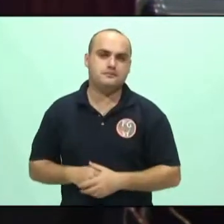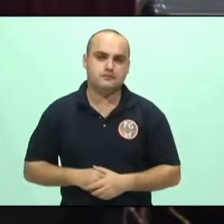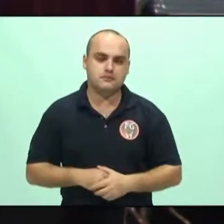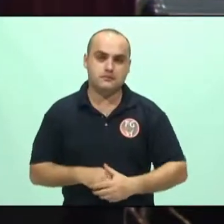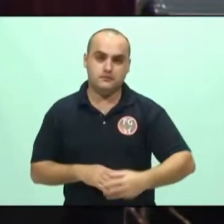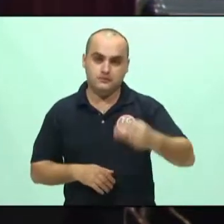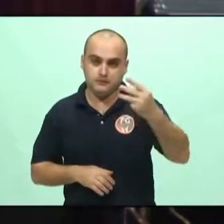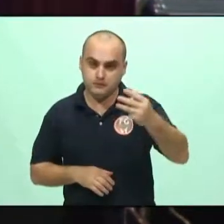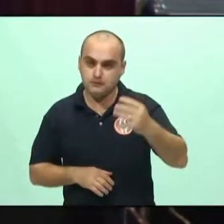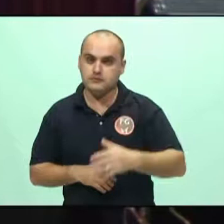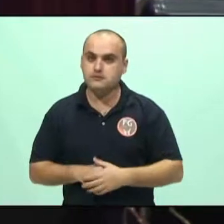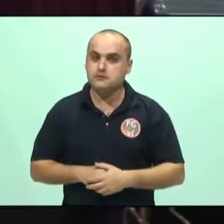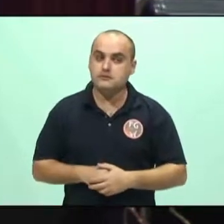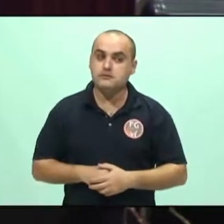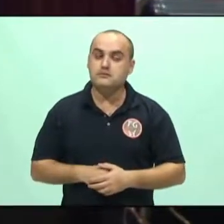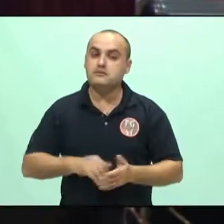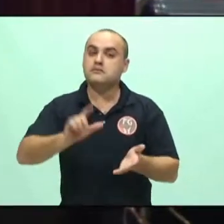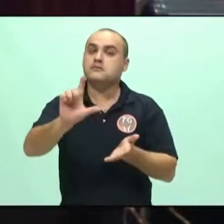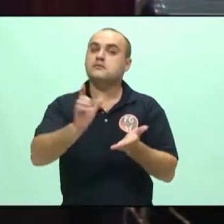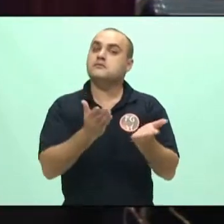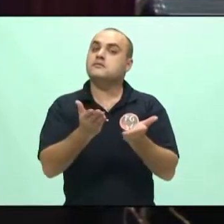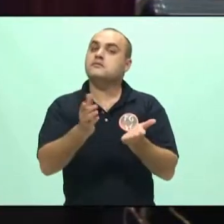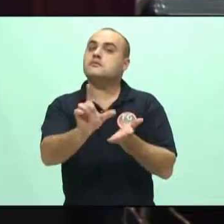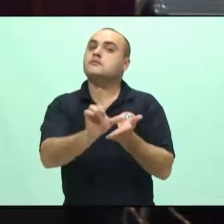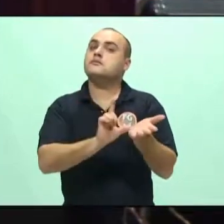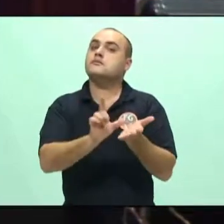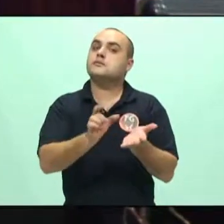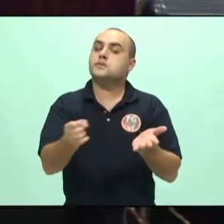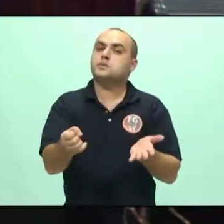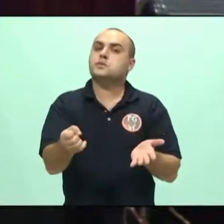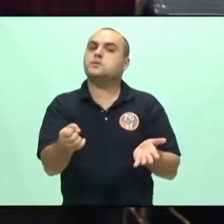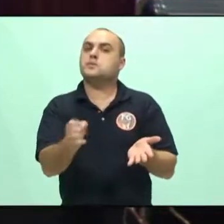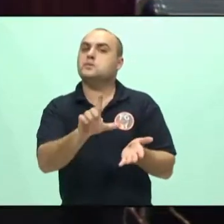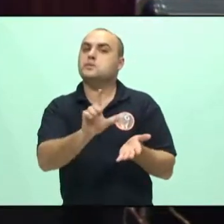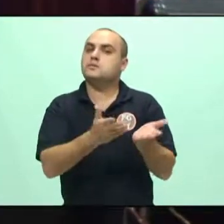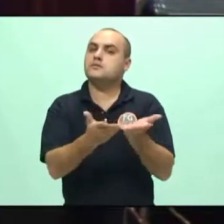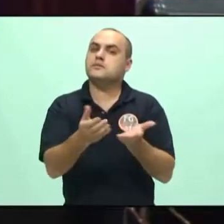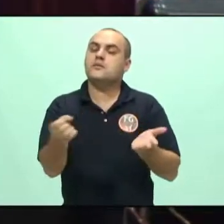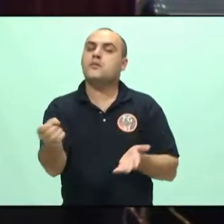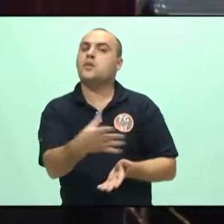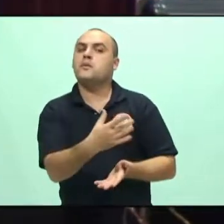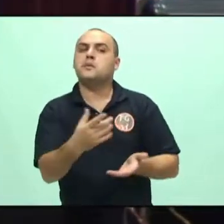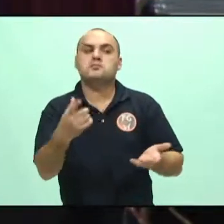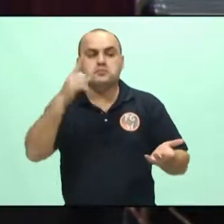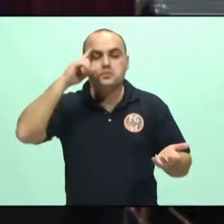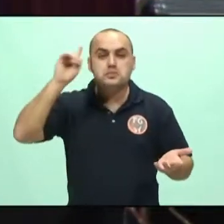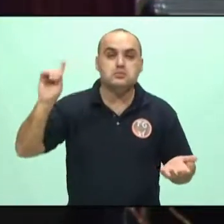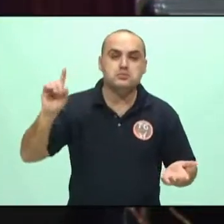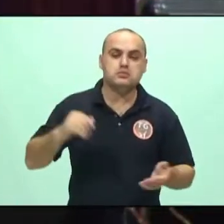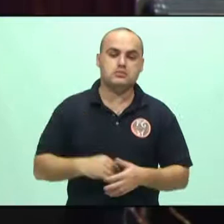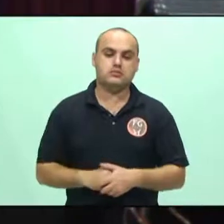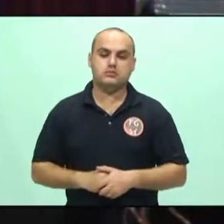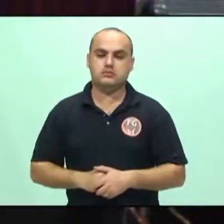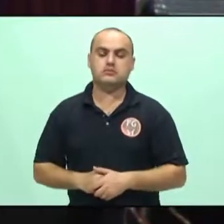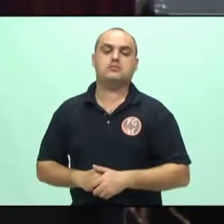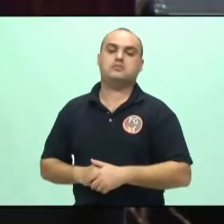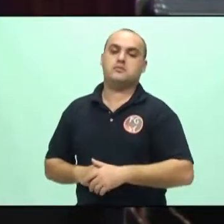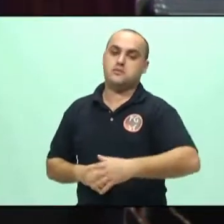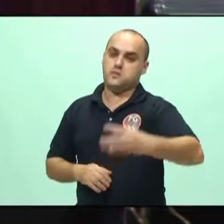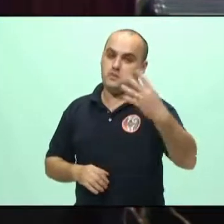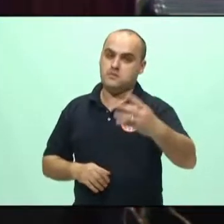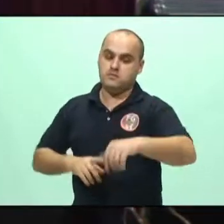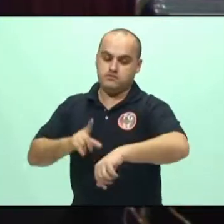realizada a nova licitação justifique quatro o prazo para término de todas as obras